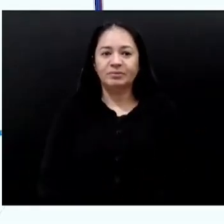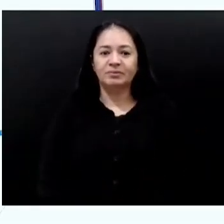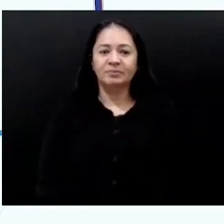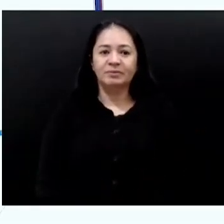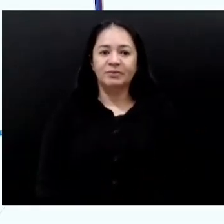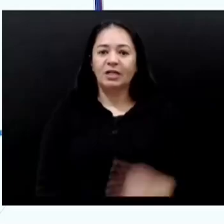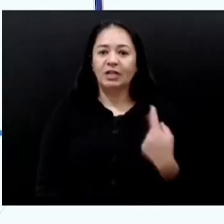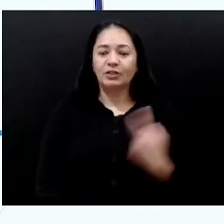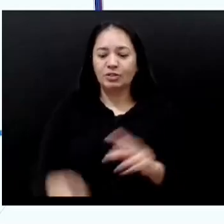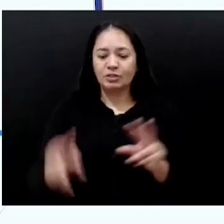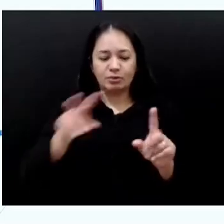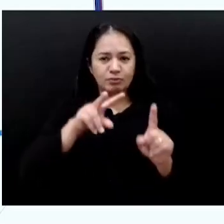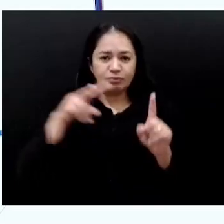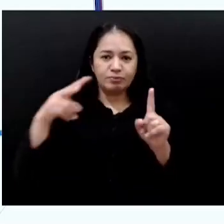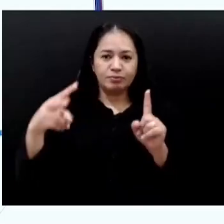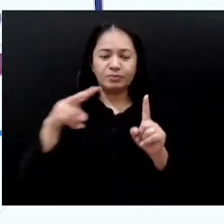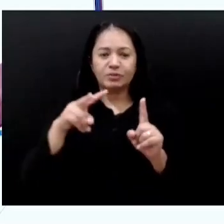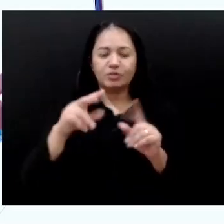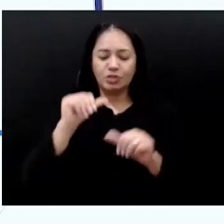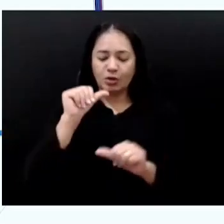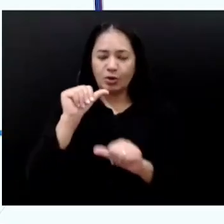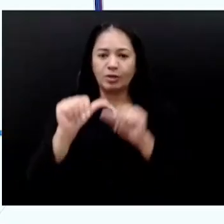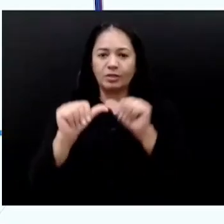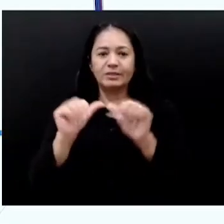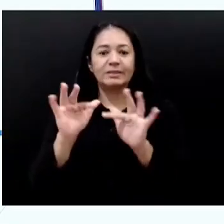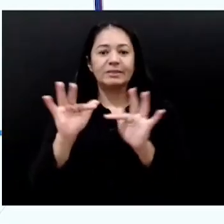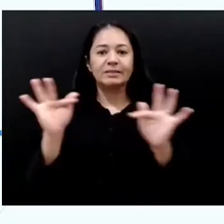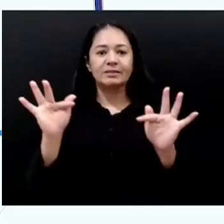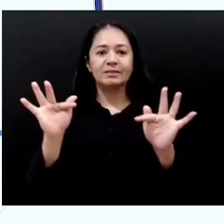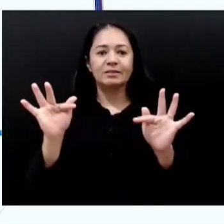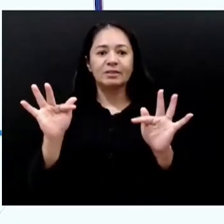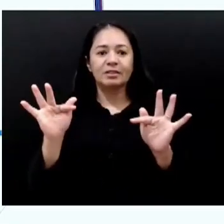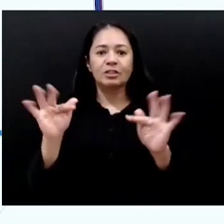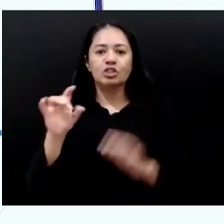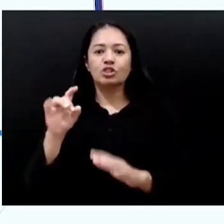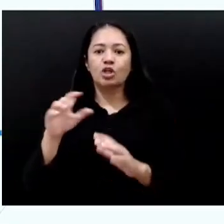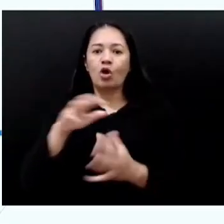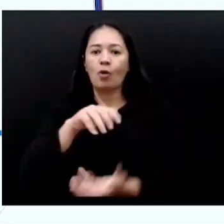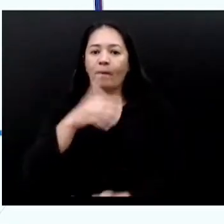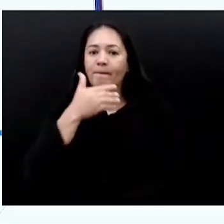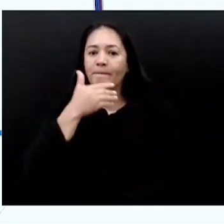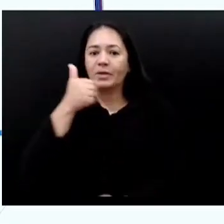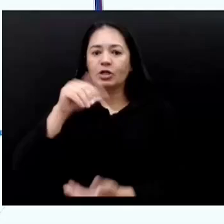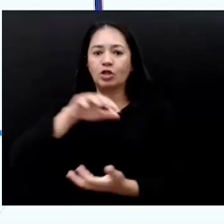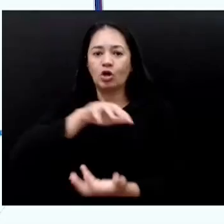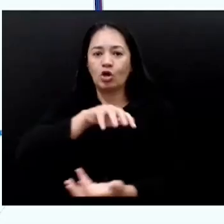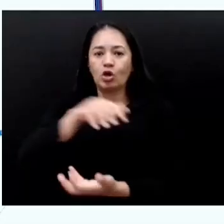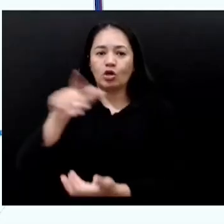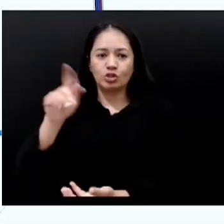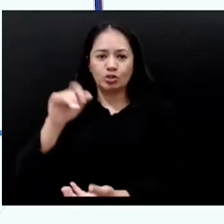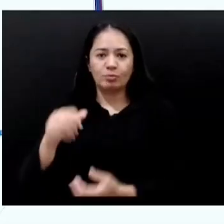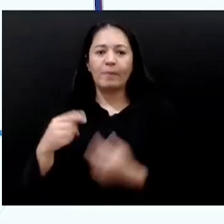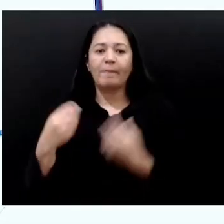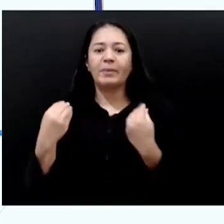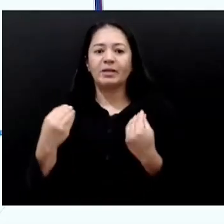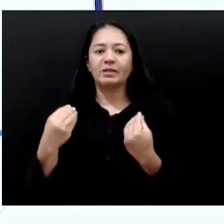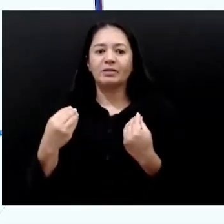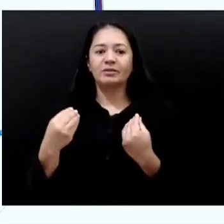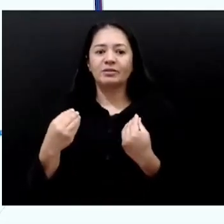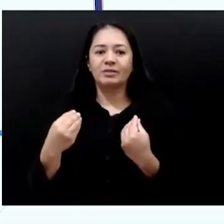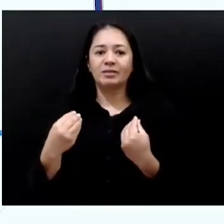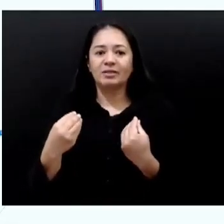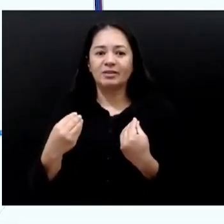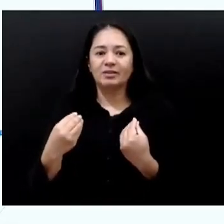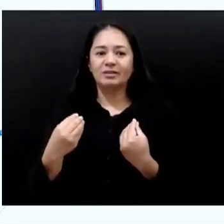Destilaria se transformou simplesmente de ser um dos melhores jeans do mundo para ser um dos melhores jeans do mundo e para o mundo.